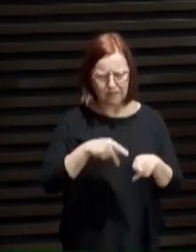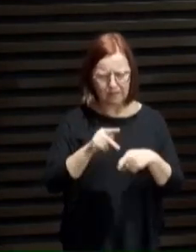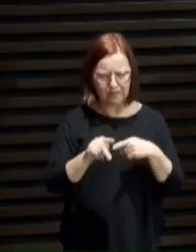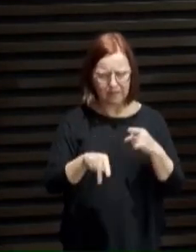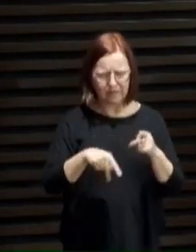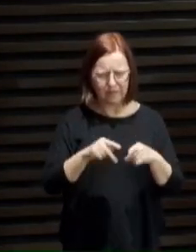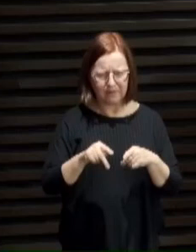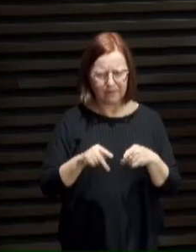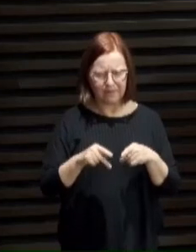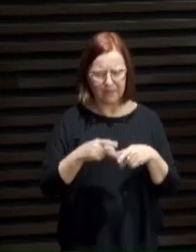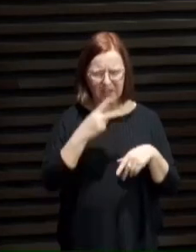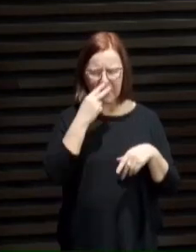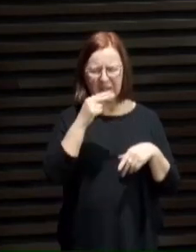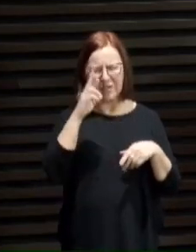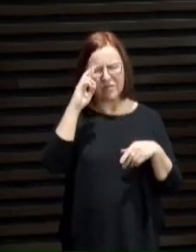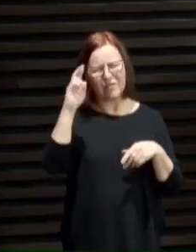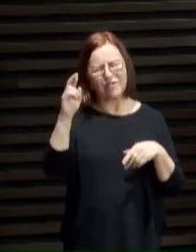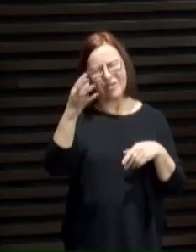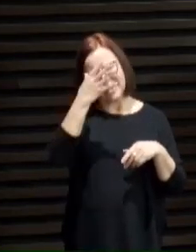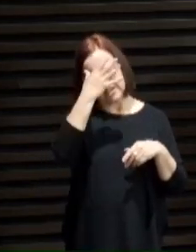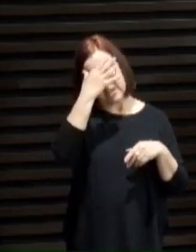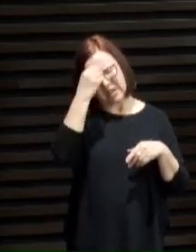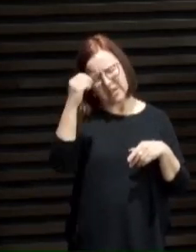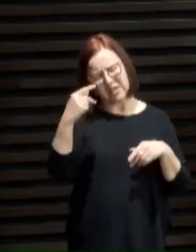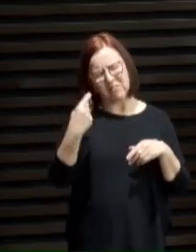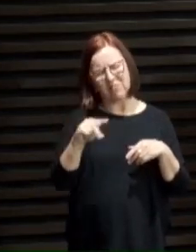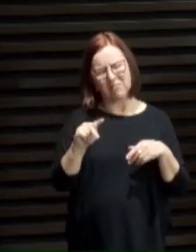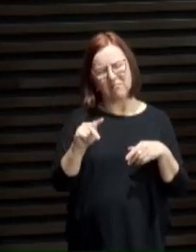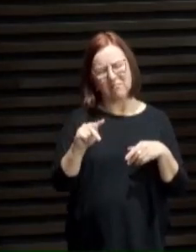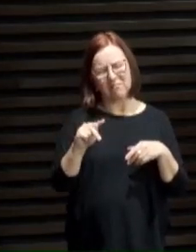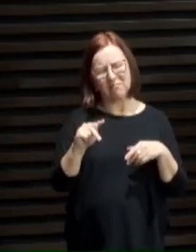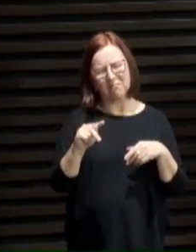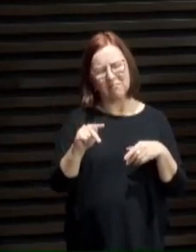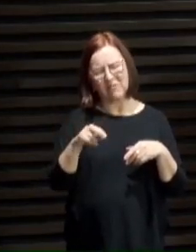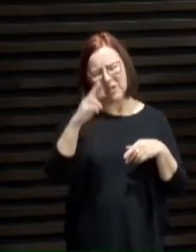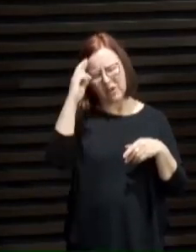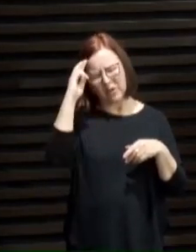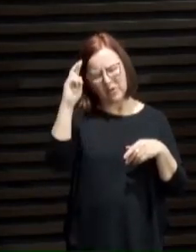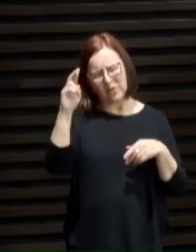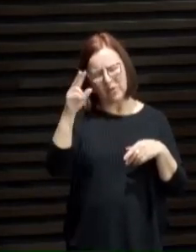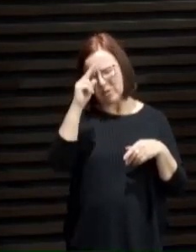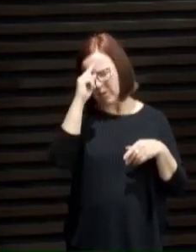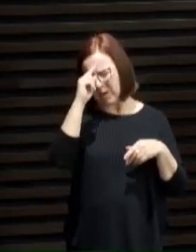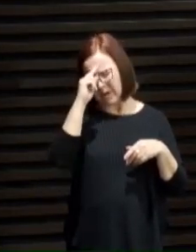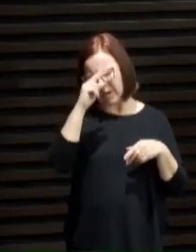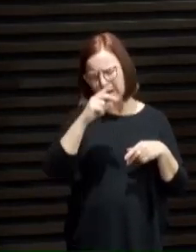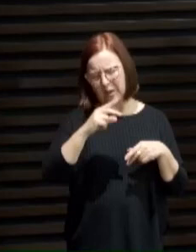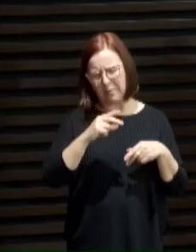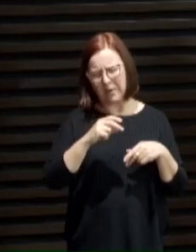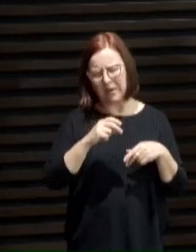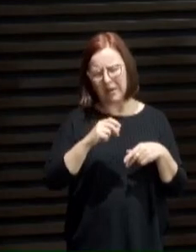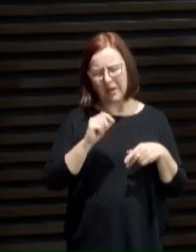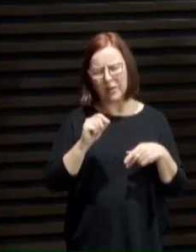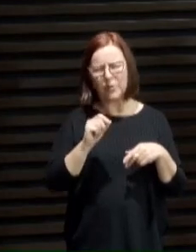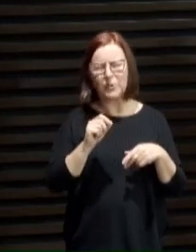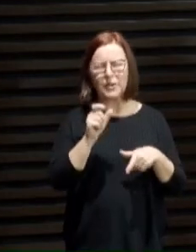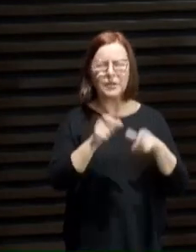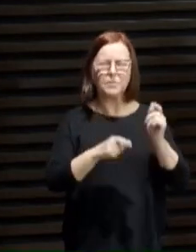que acham que o Senhor esqueceu, que o Senhor não lembra do que elas estão fazendo, do que elas estão realizando.